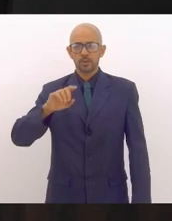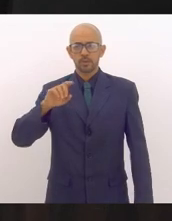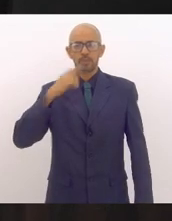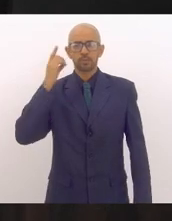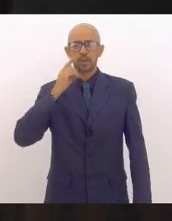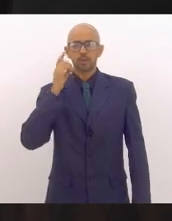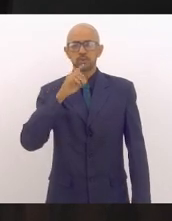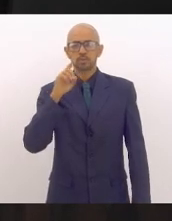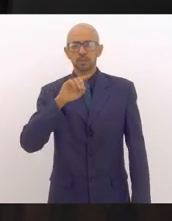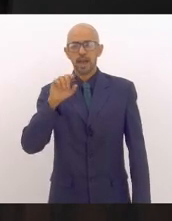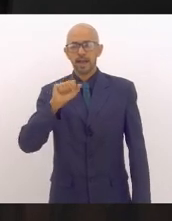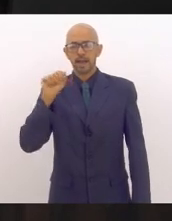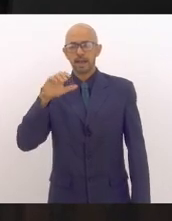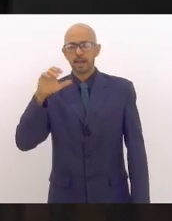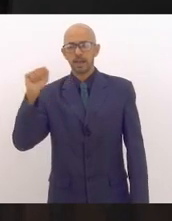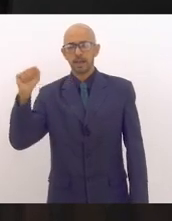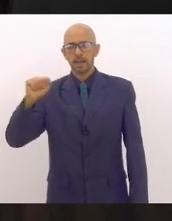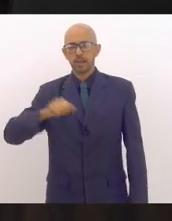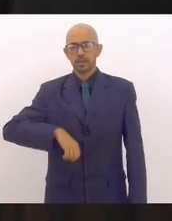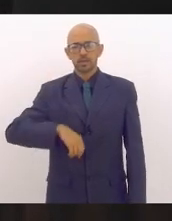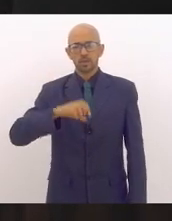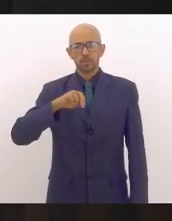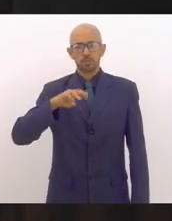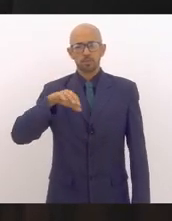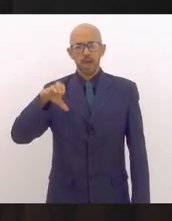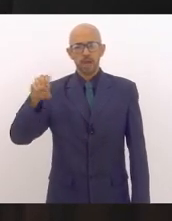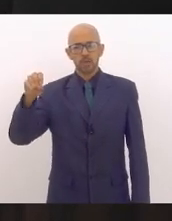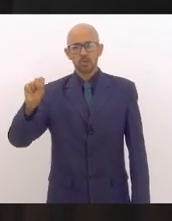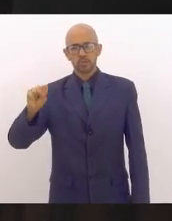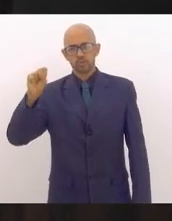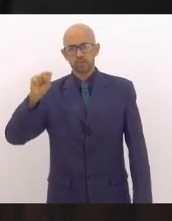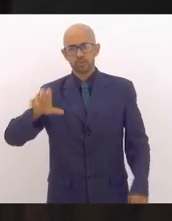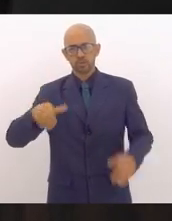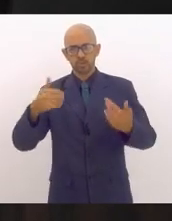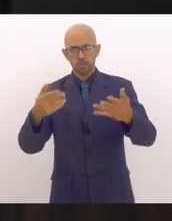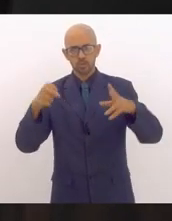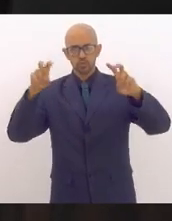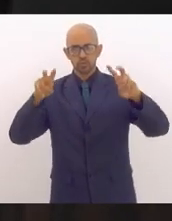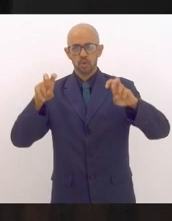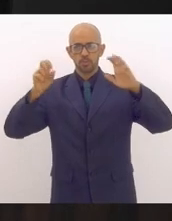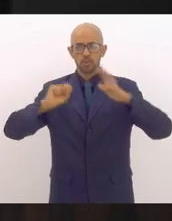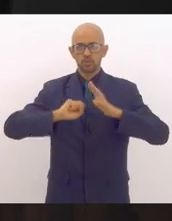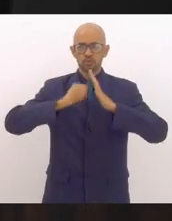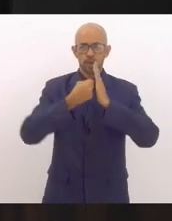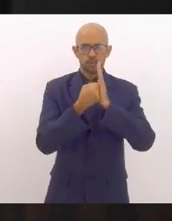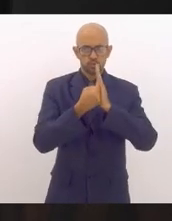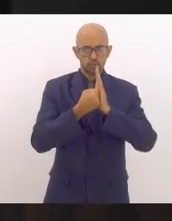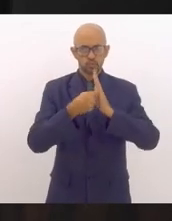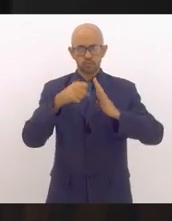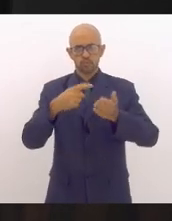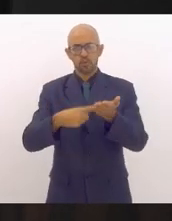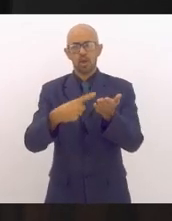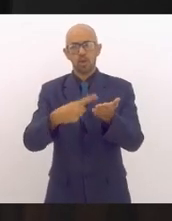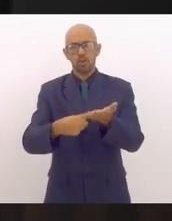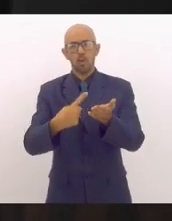deputado Marcos Miller. Bem, primeiro, em relação aos vetos, ficou